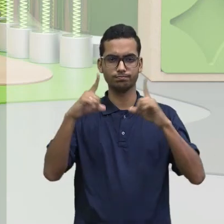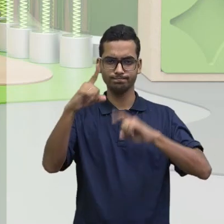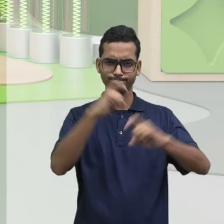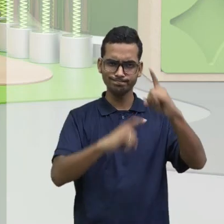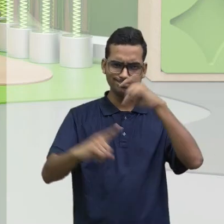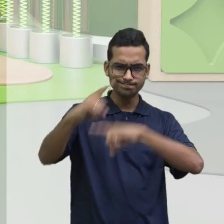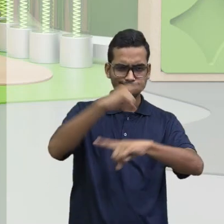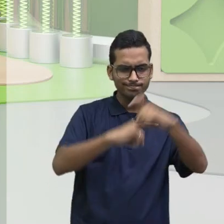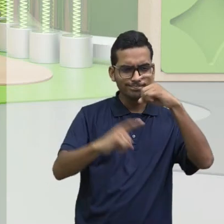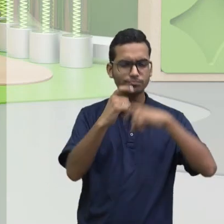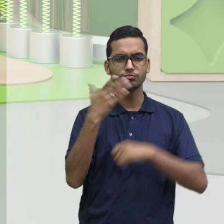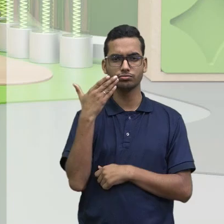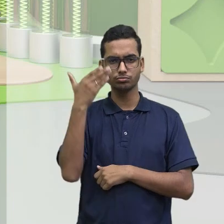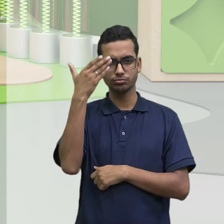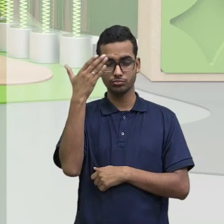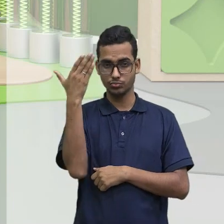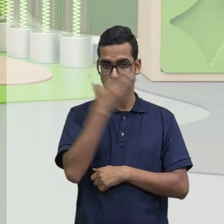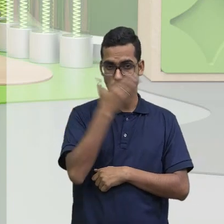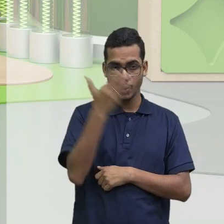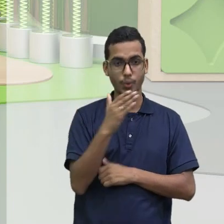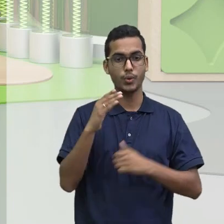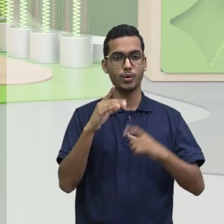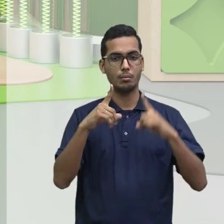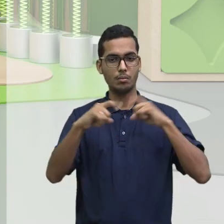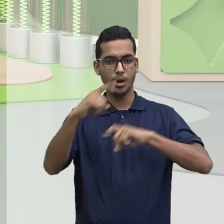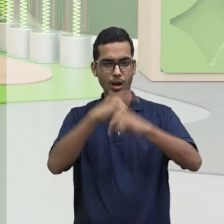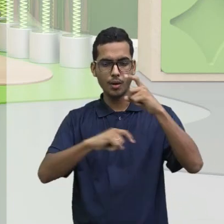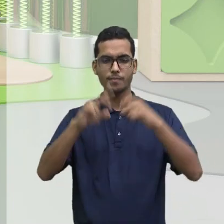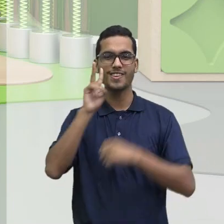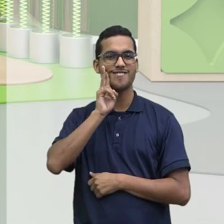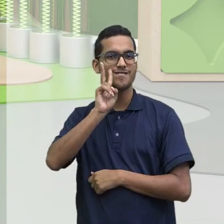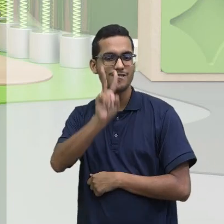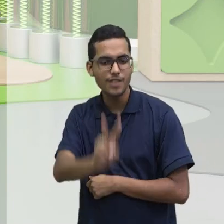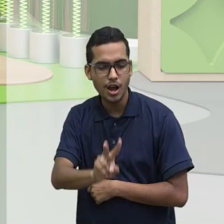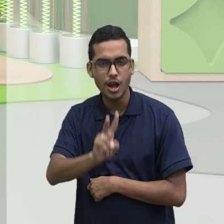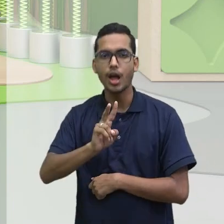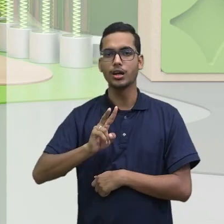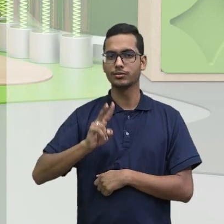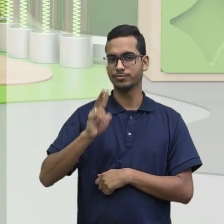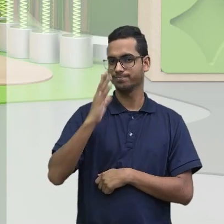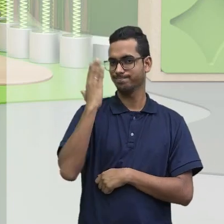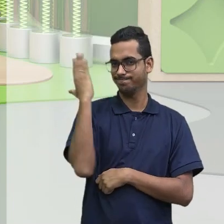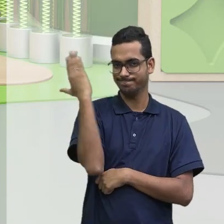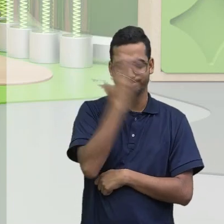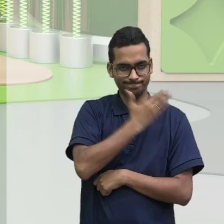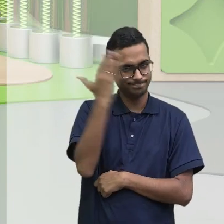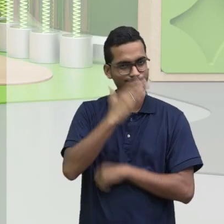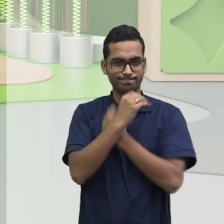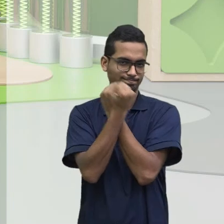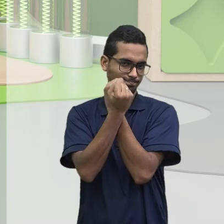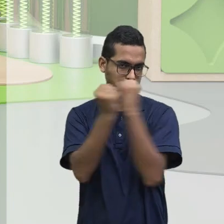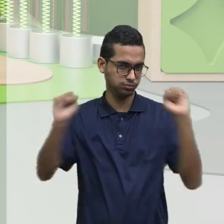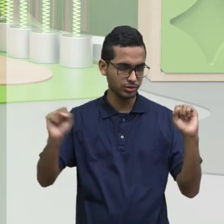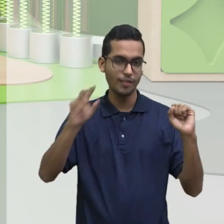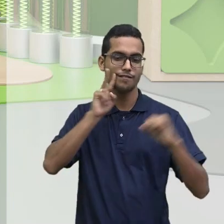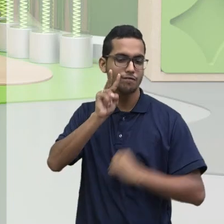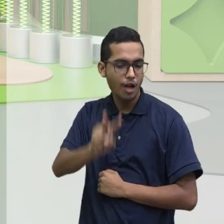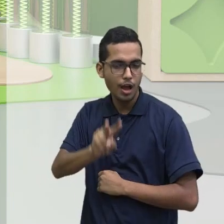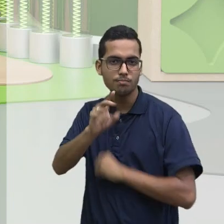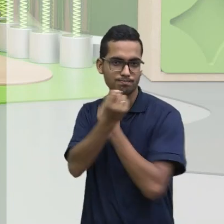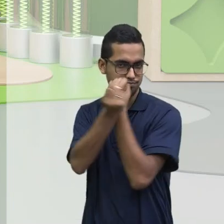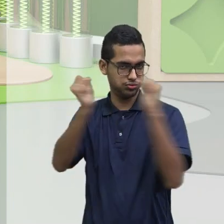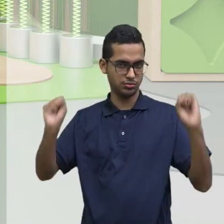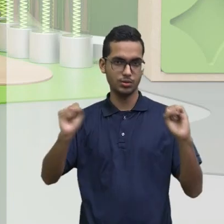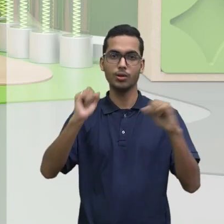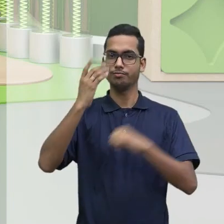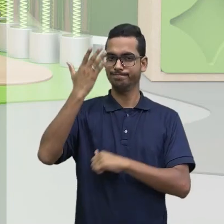tá, gente? Esses micro-organismos, eles não estão visíveis aos nossos olhos, A gente não consegue perceber a presença deles